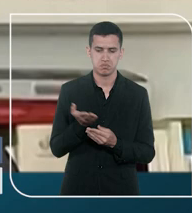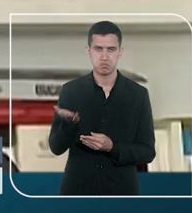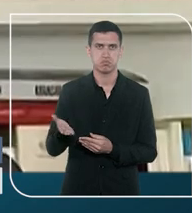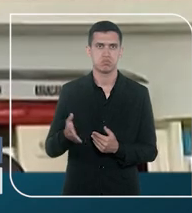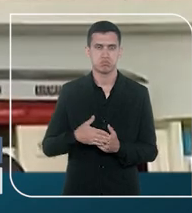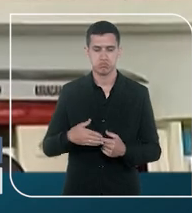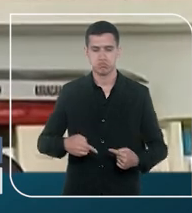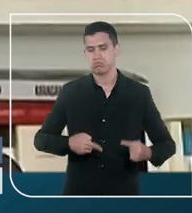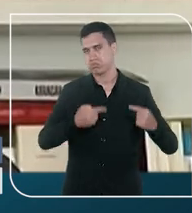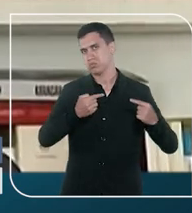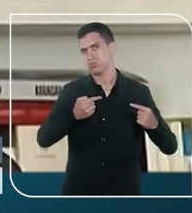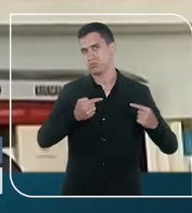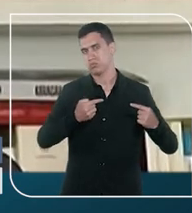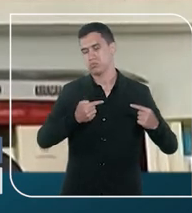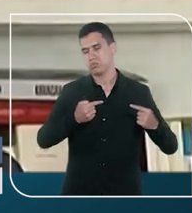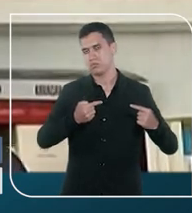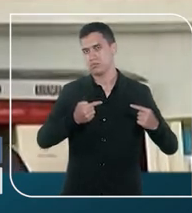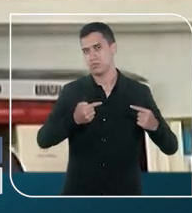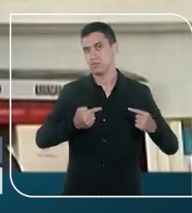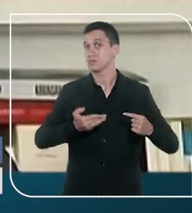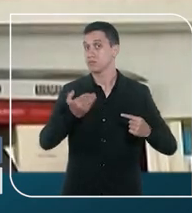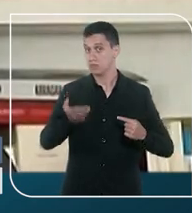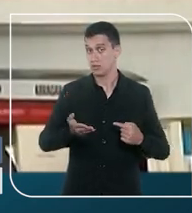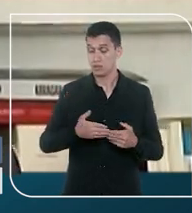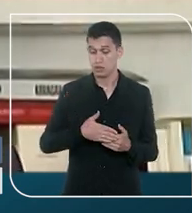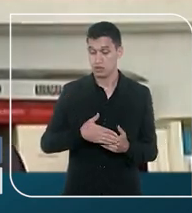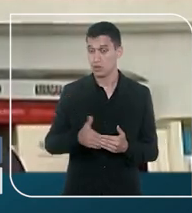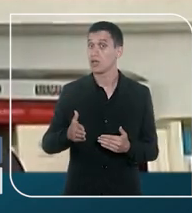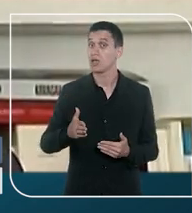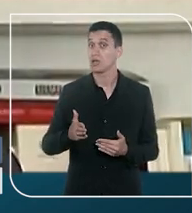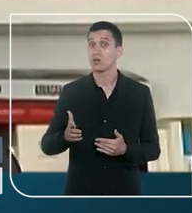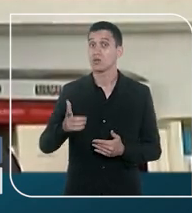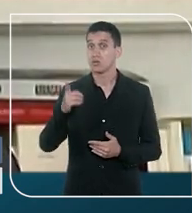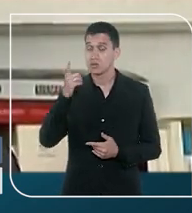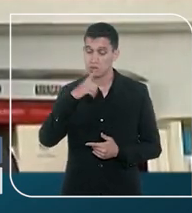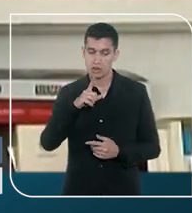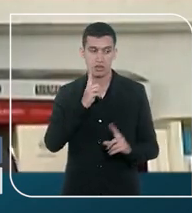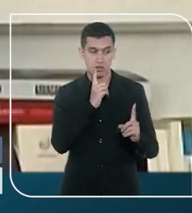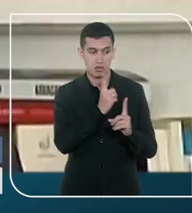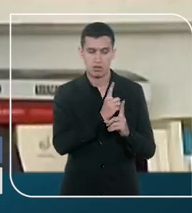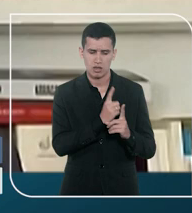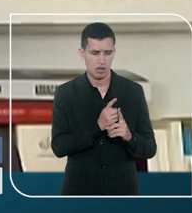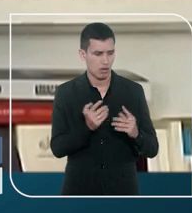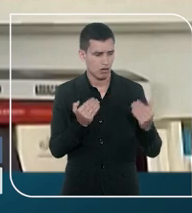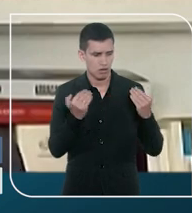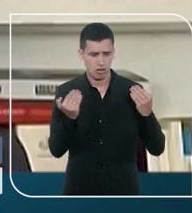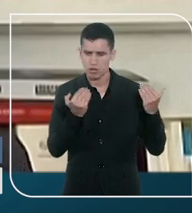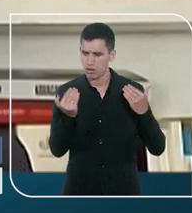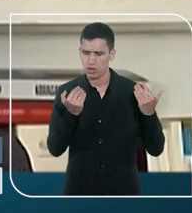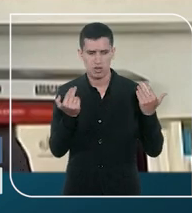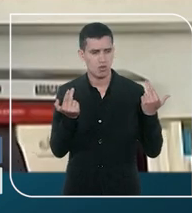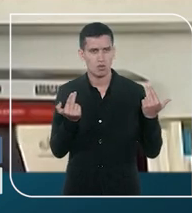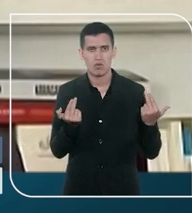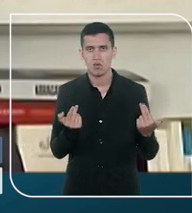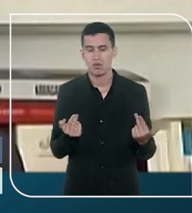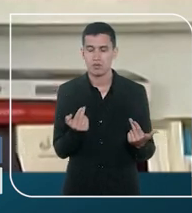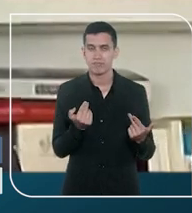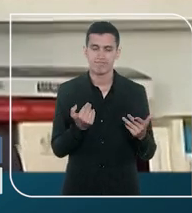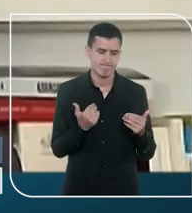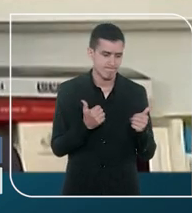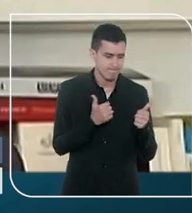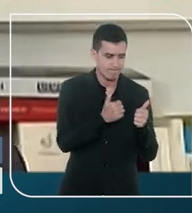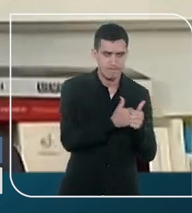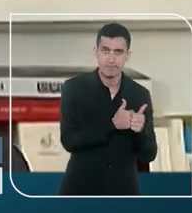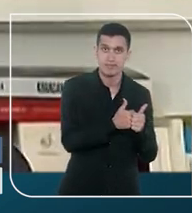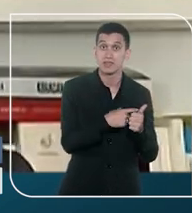sendo confrontados, né? E com isso você acaba evidenciando a similitude, né? A